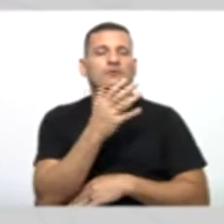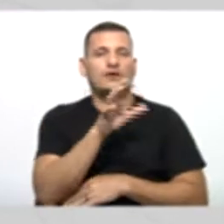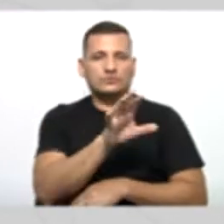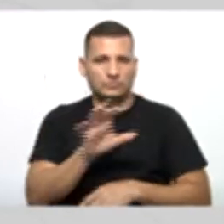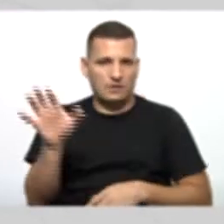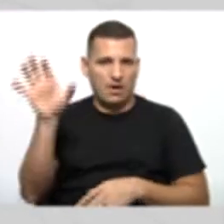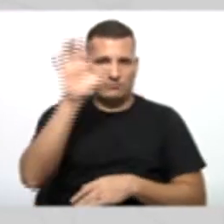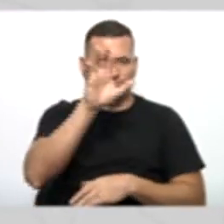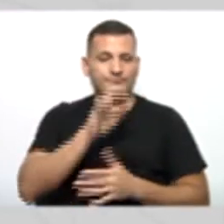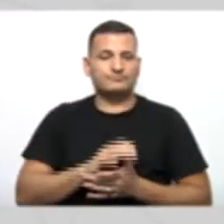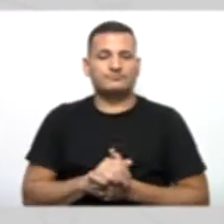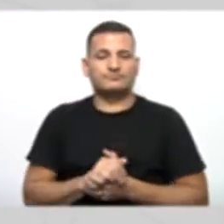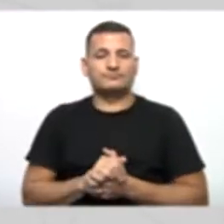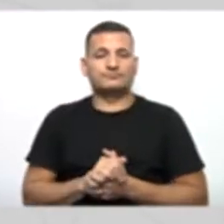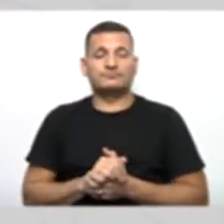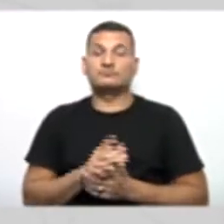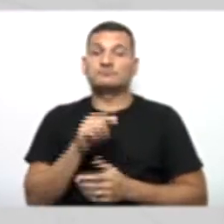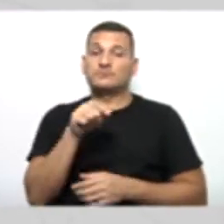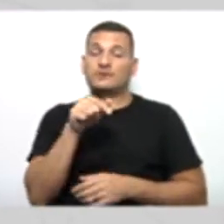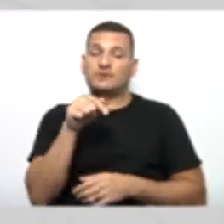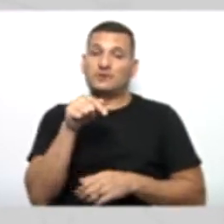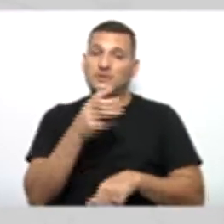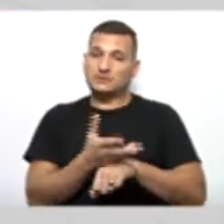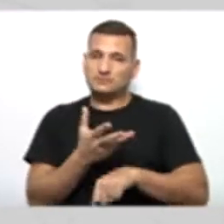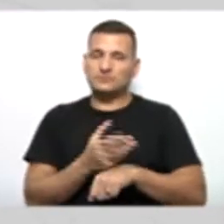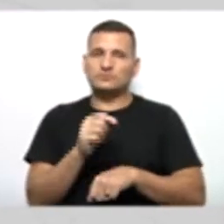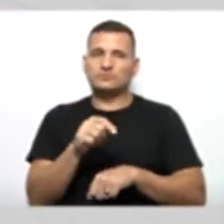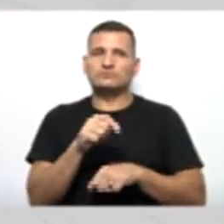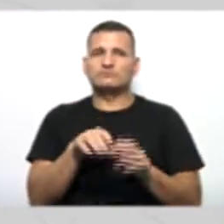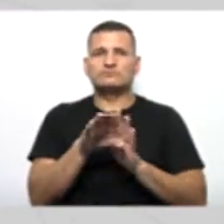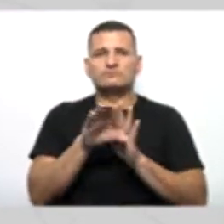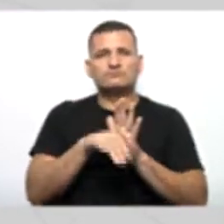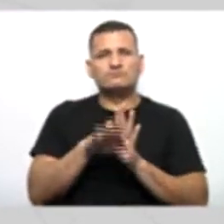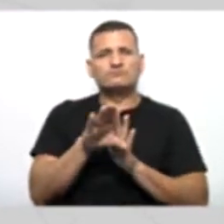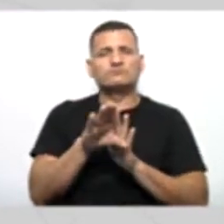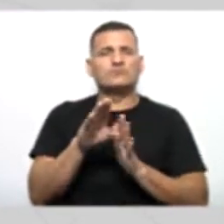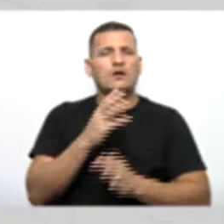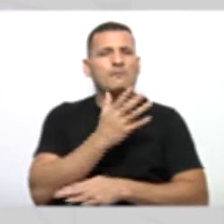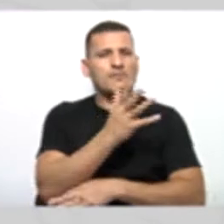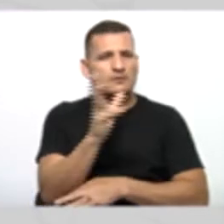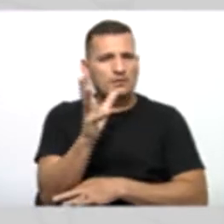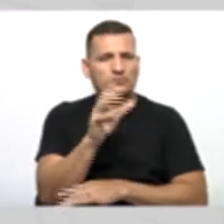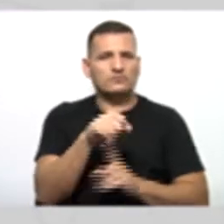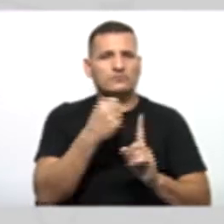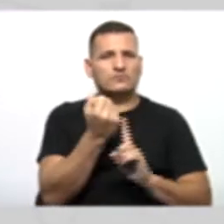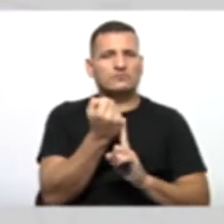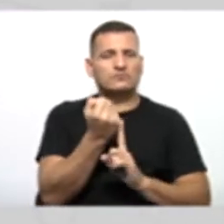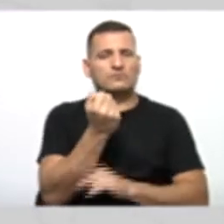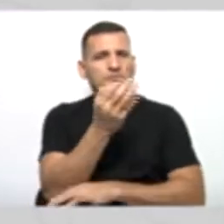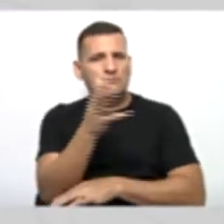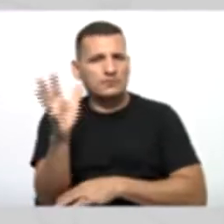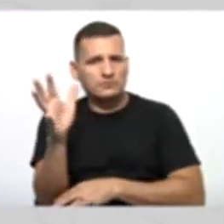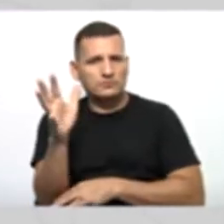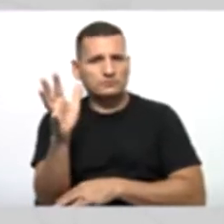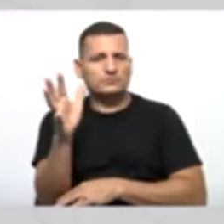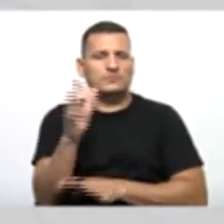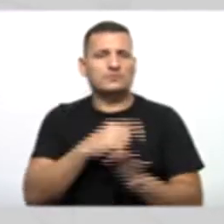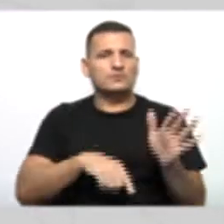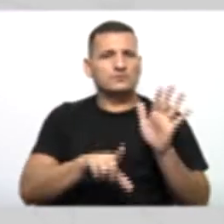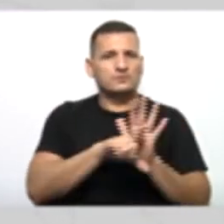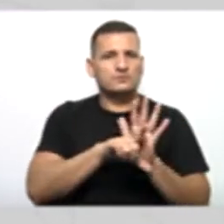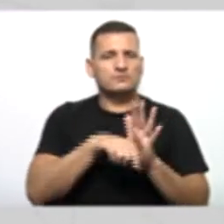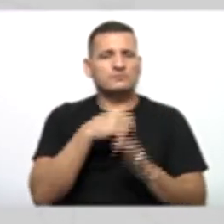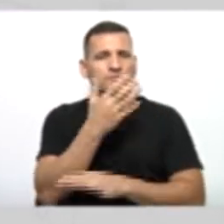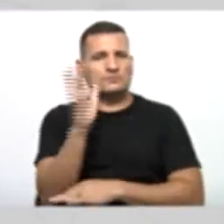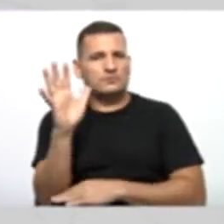Nessa disciplina nós vamos trabalhar conceito de gestão ambiental, sociedade e meio ambiente, legislação e certificação ambiental,